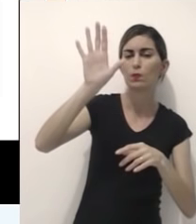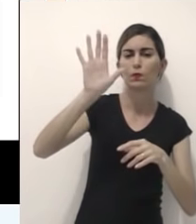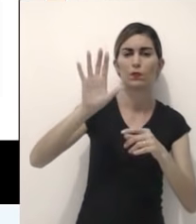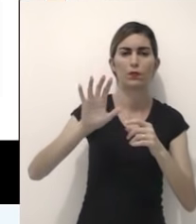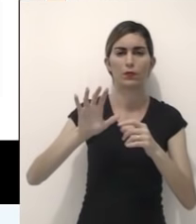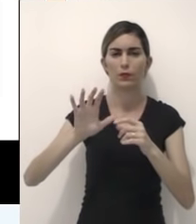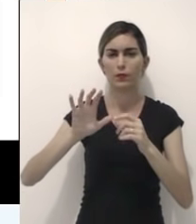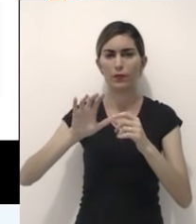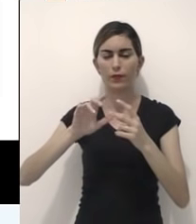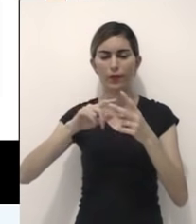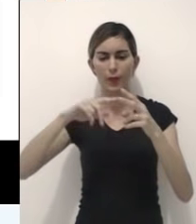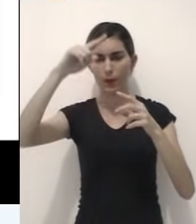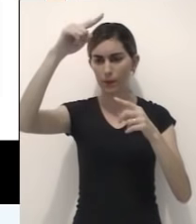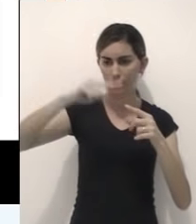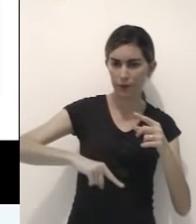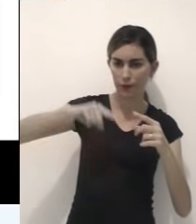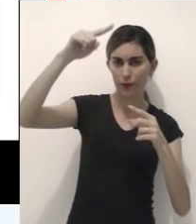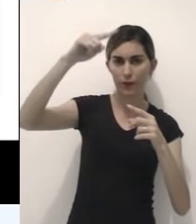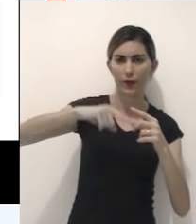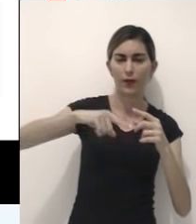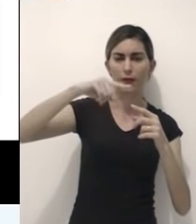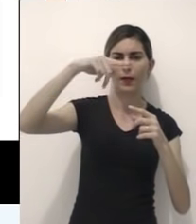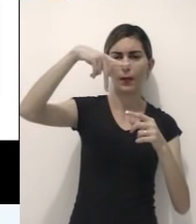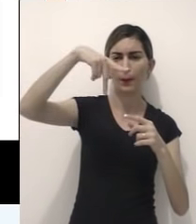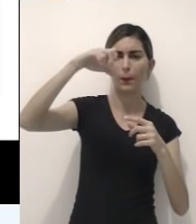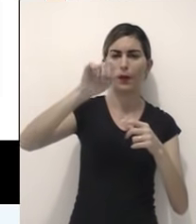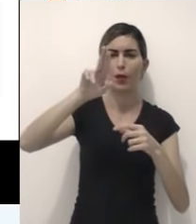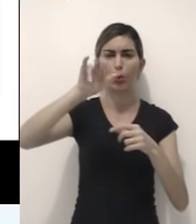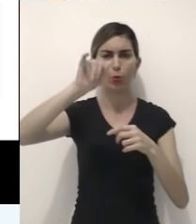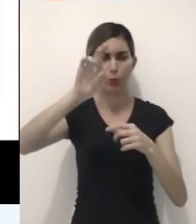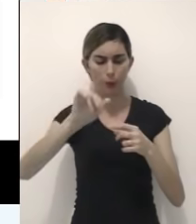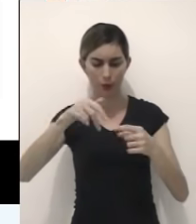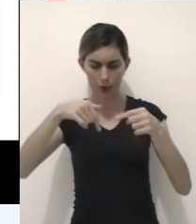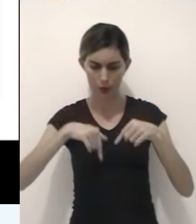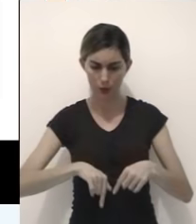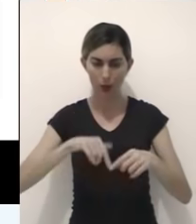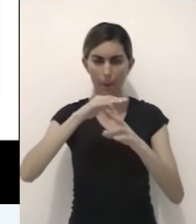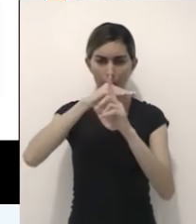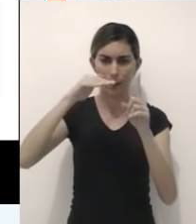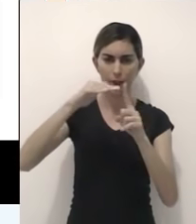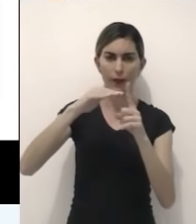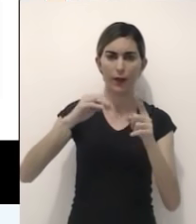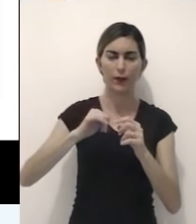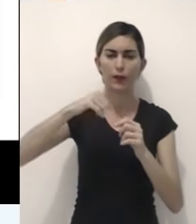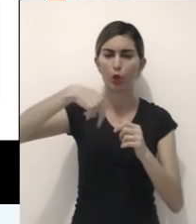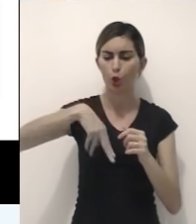ali entre a penumbra e a umbra. Então, ela fica metade